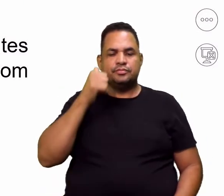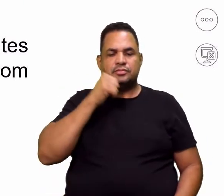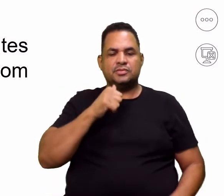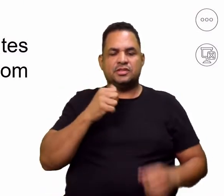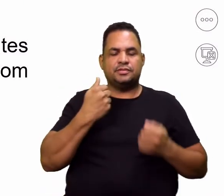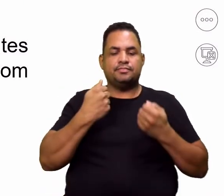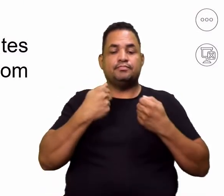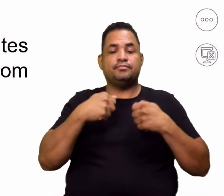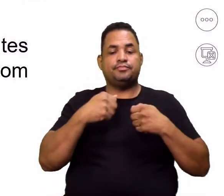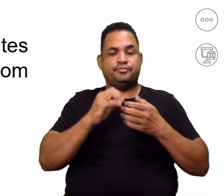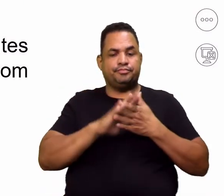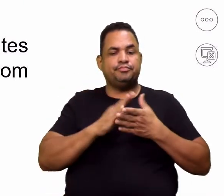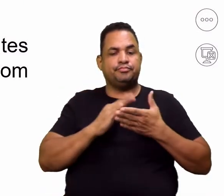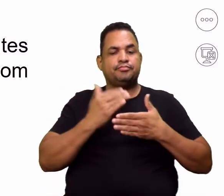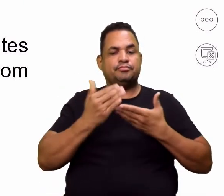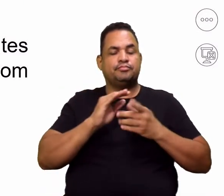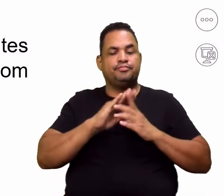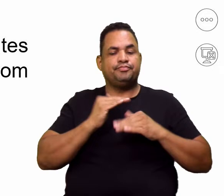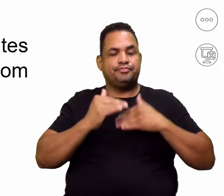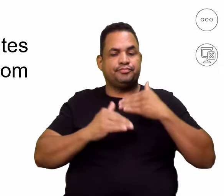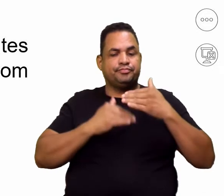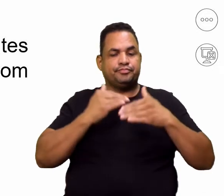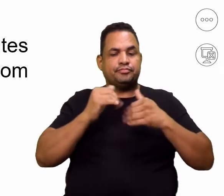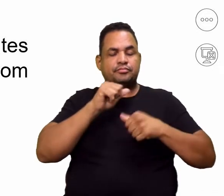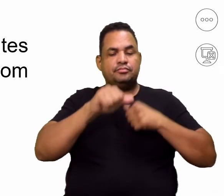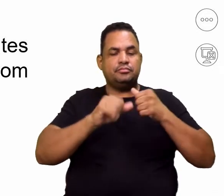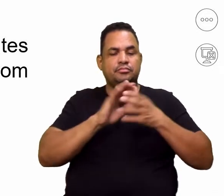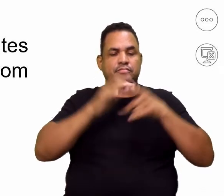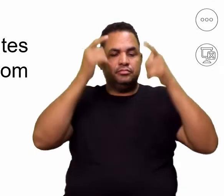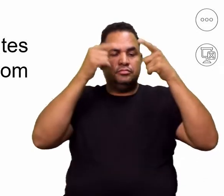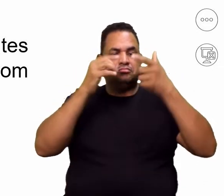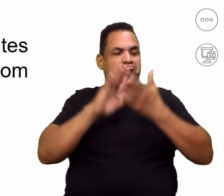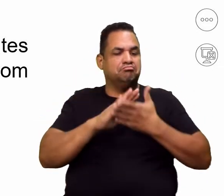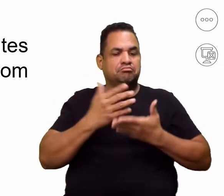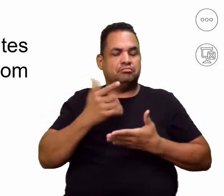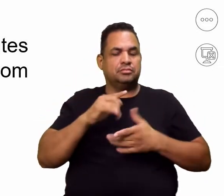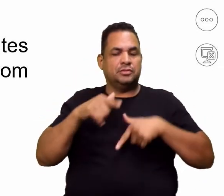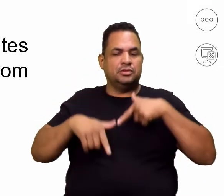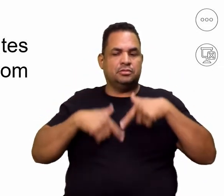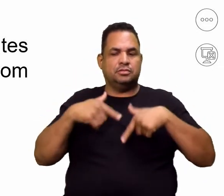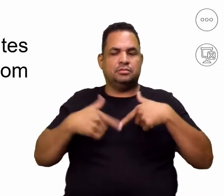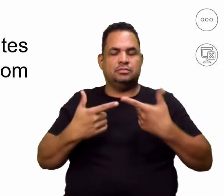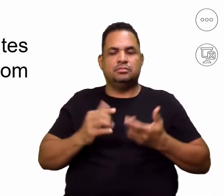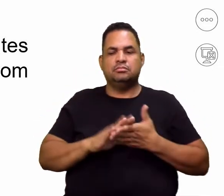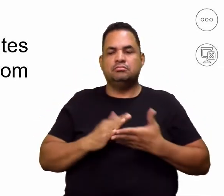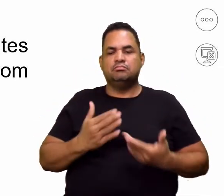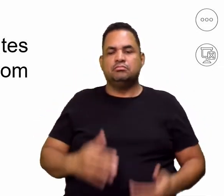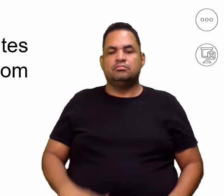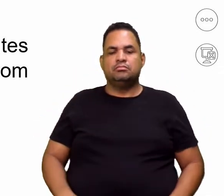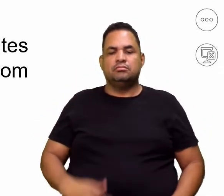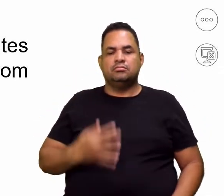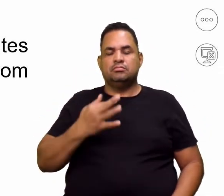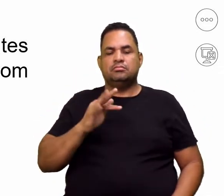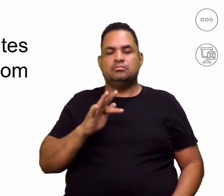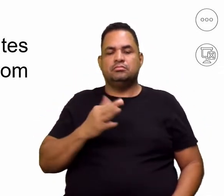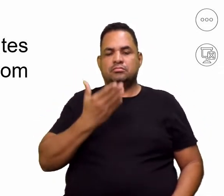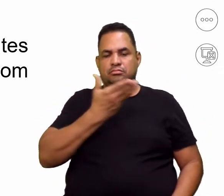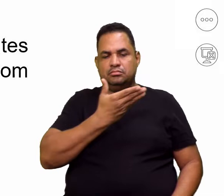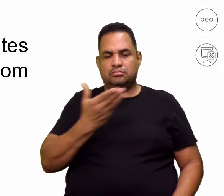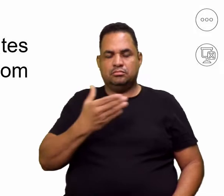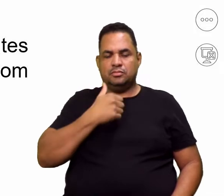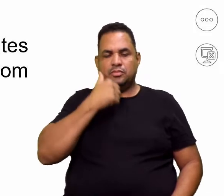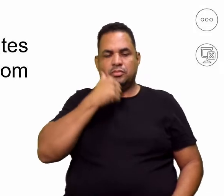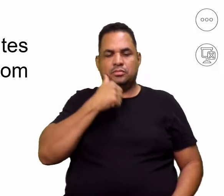ser férteis, virar a rainhas, ou estéreis, que são as operárias. Então, se foi fértil, se uma dessas fêmeas que